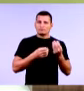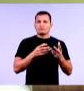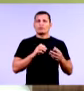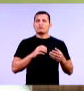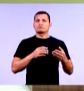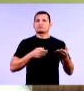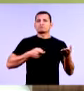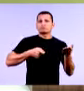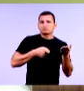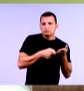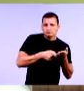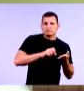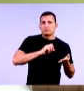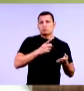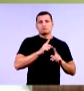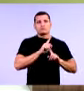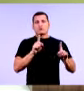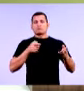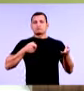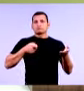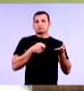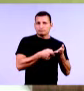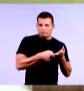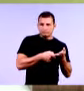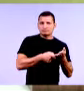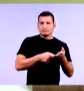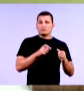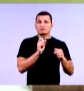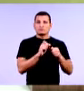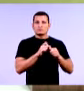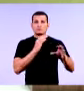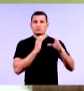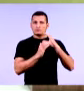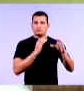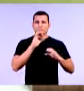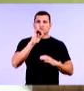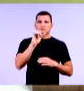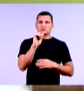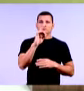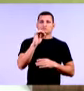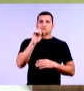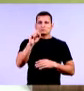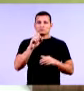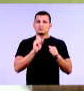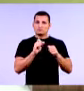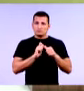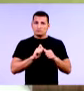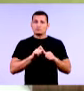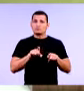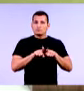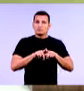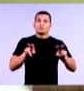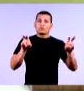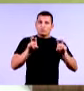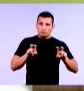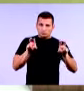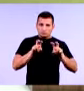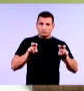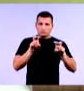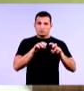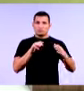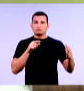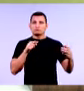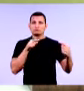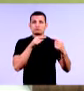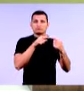cabeadas, sejam não cabeadas, para poder fazer a nossa comunicação de dados e fazer com que os nossos computadores se conectem à internet e assim nós